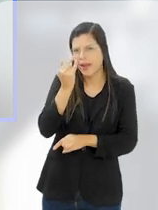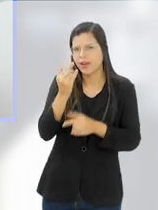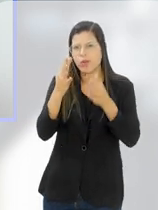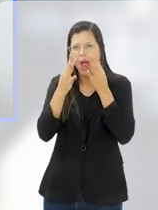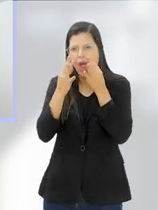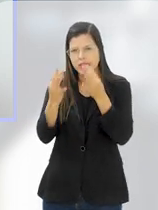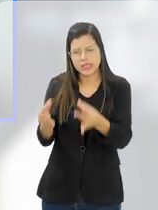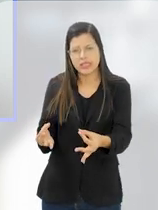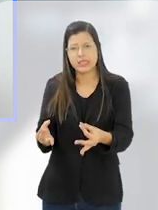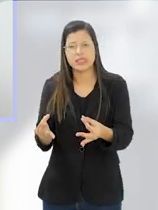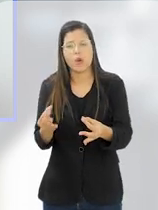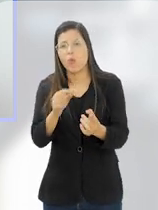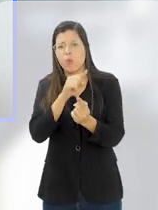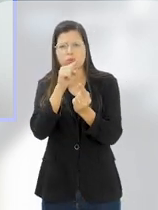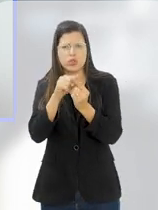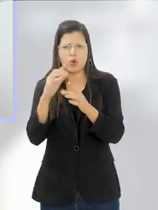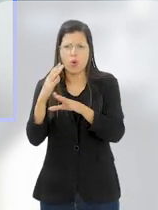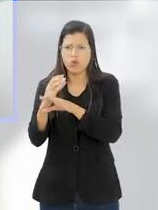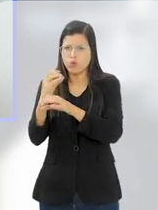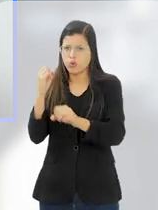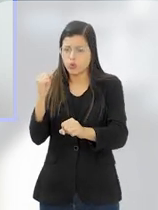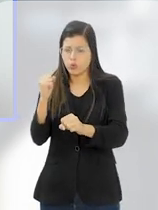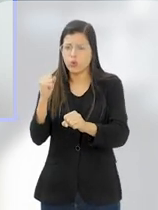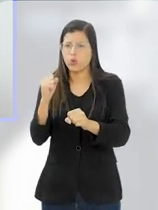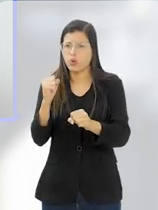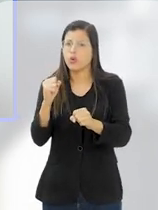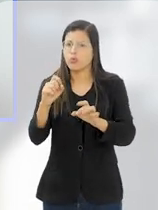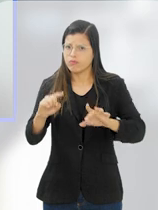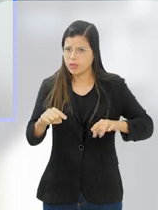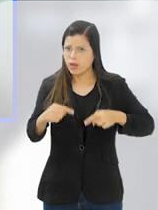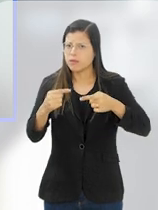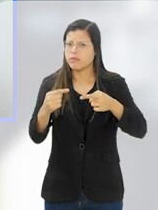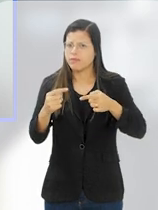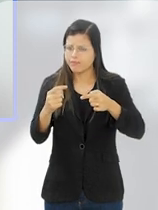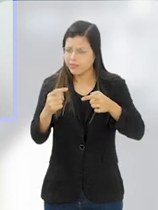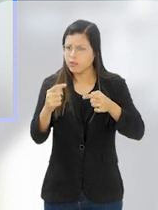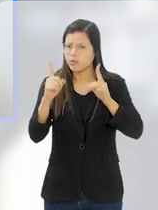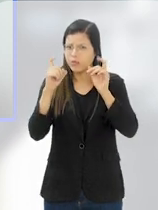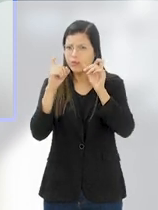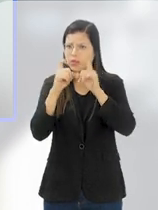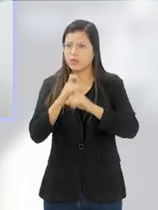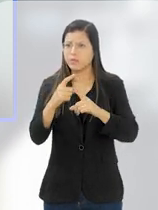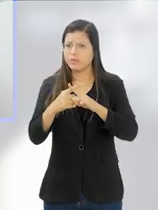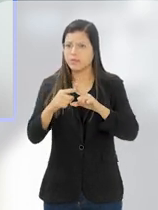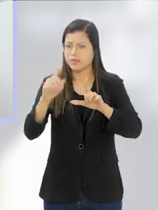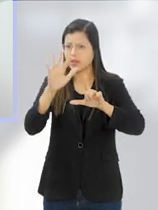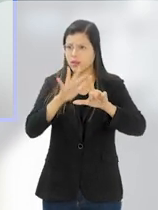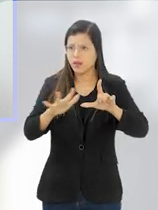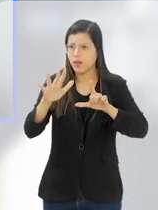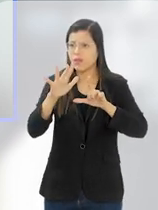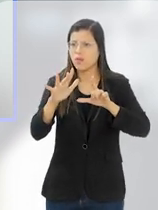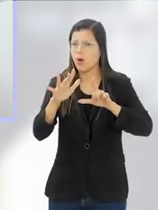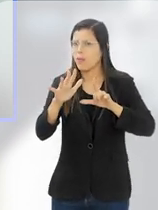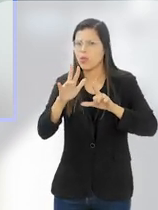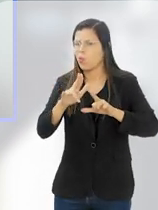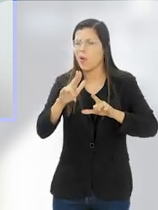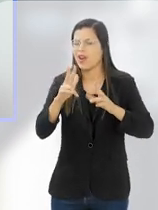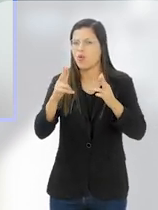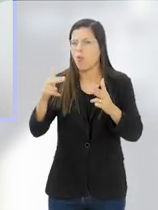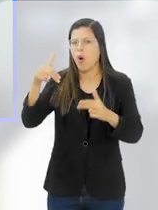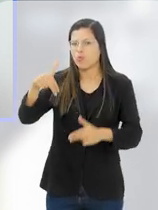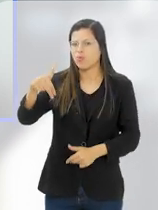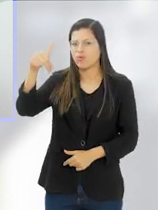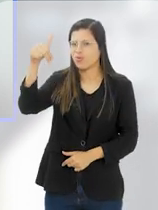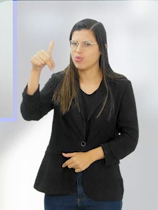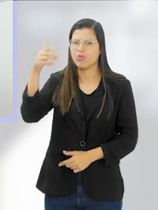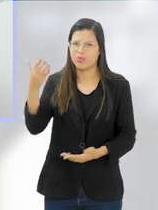já falou, para lucrar, e o desafio é muito grande, porque essas plataformas não se comportam da mesma maneira no norte e no sul global,